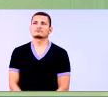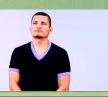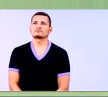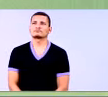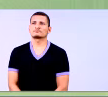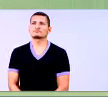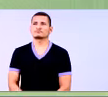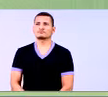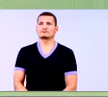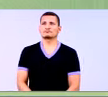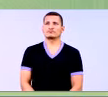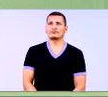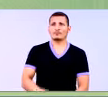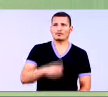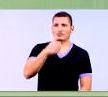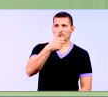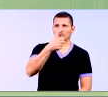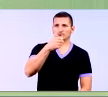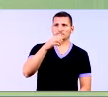1 byte